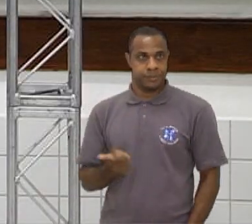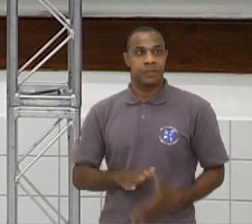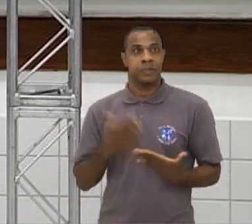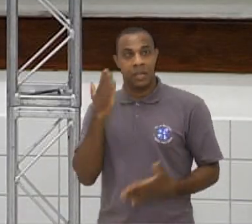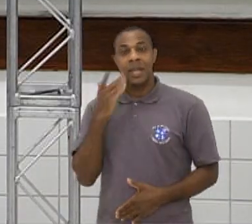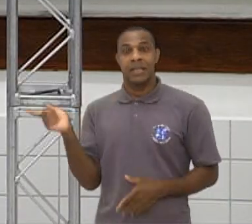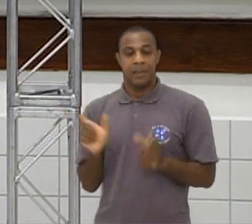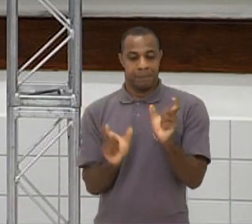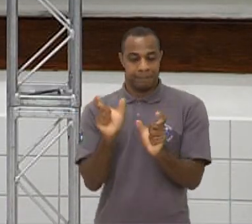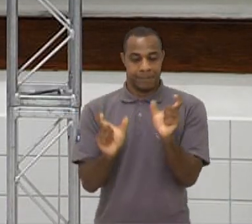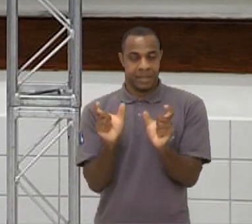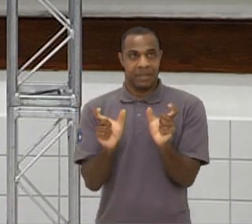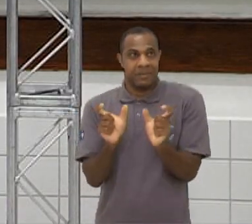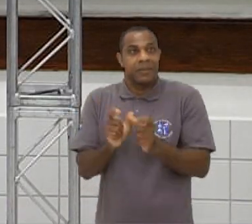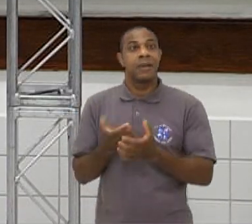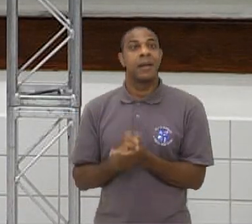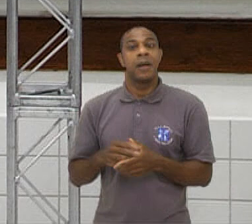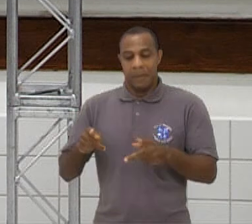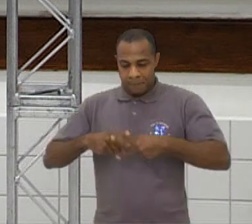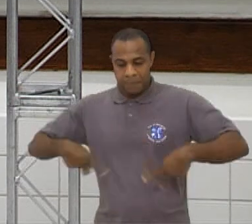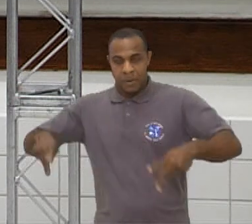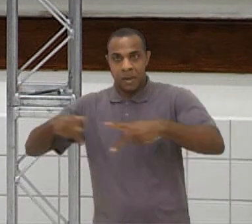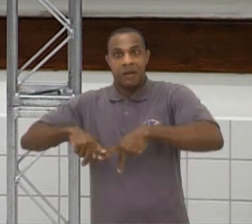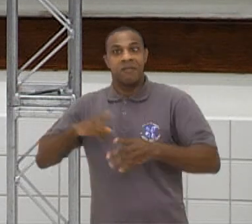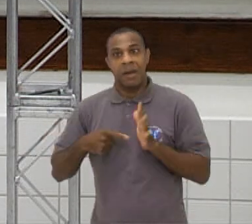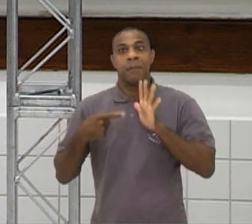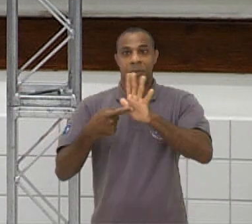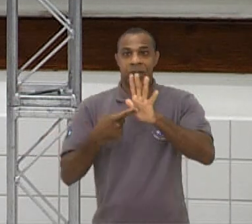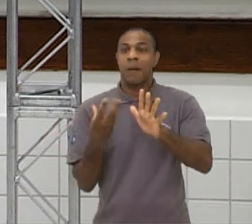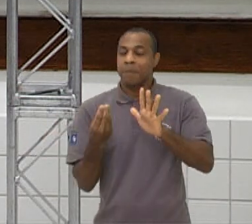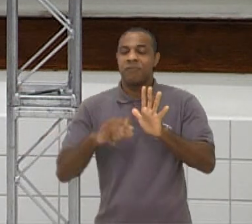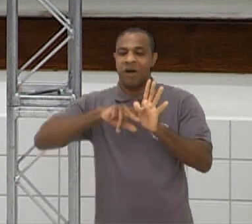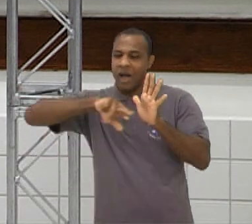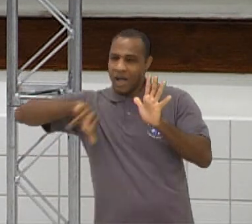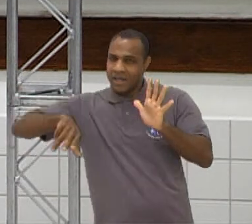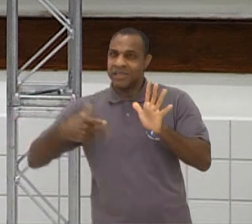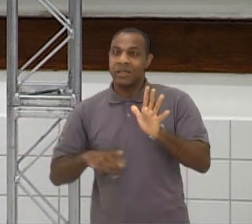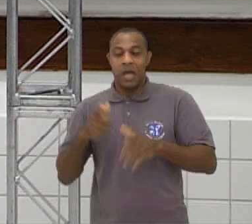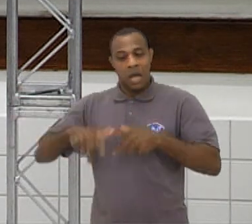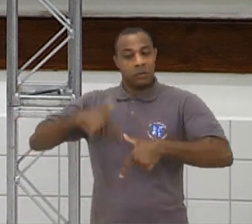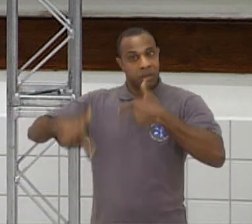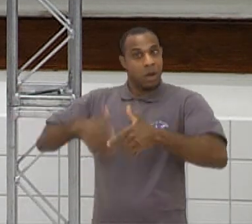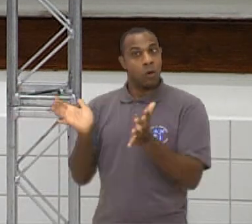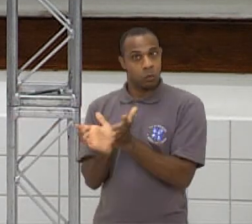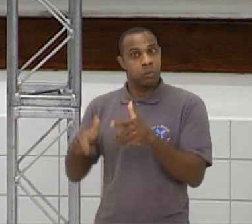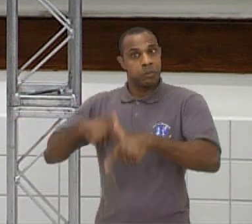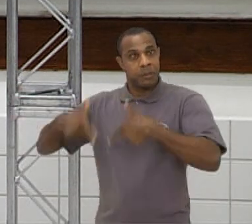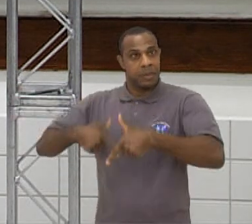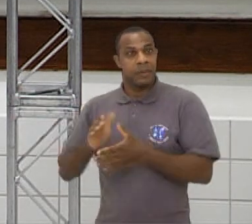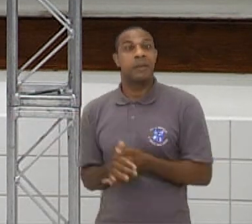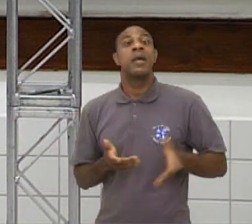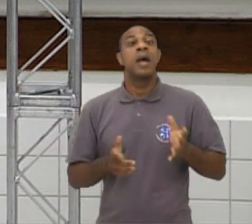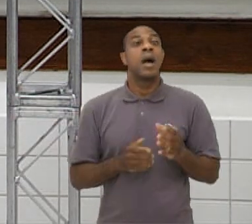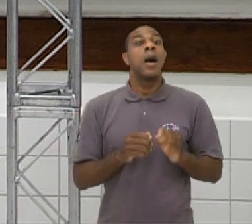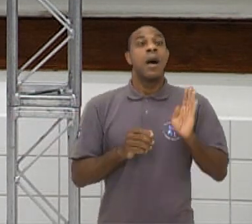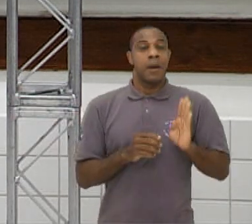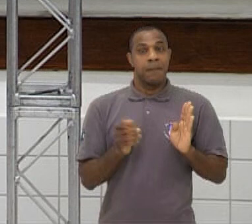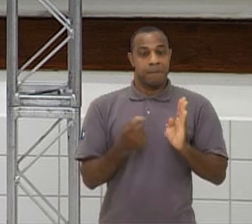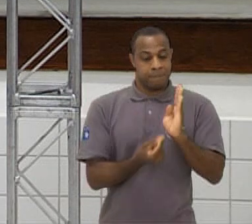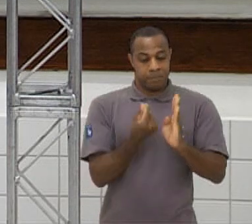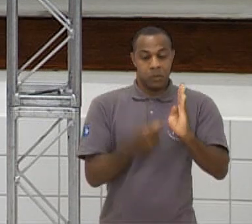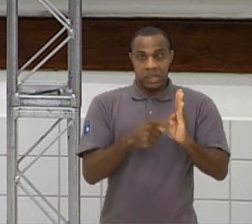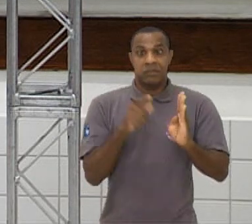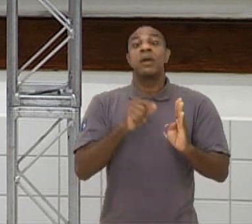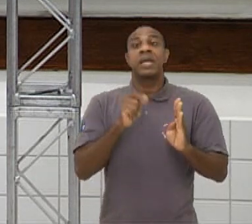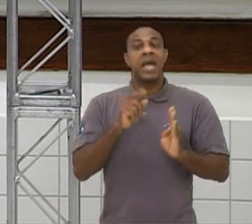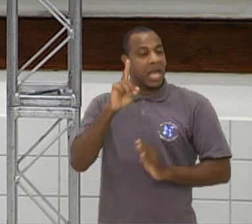Essa palavra, proletariado, vai aparecer muito para vocês. São os trabalhadores. Os burgueses são os donos dos meios de produção. E